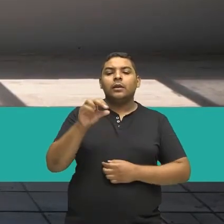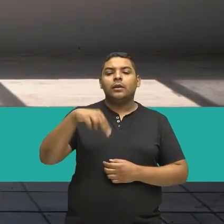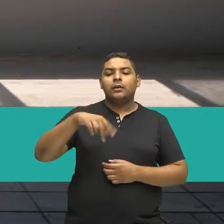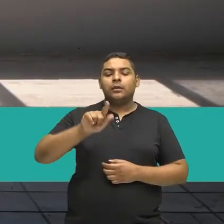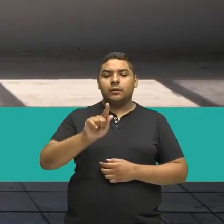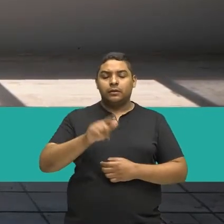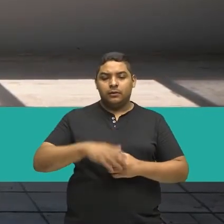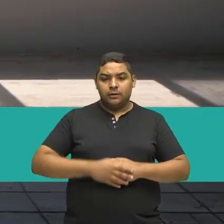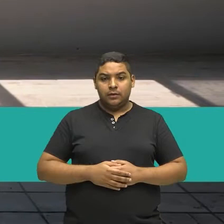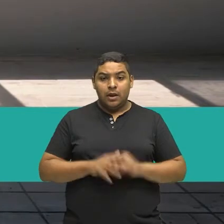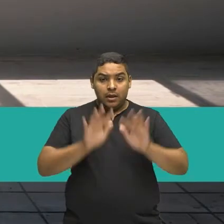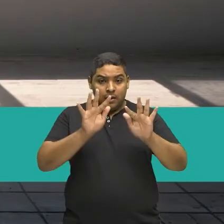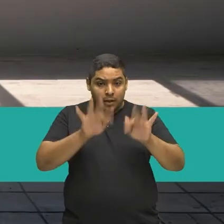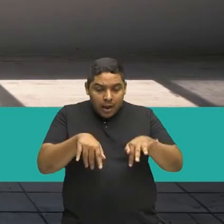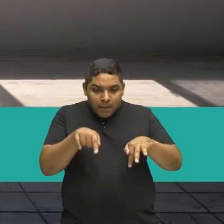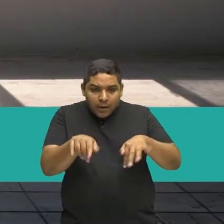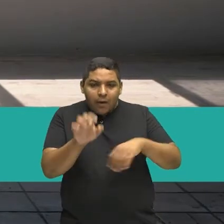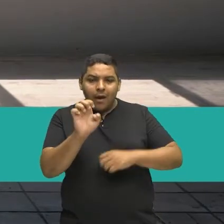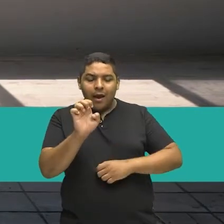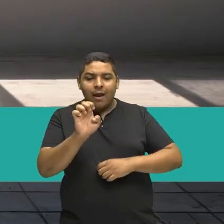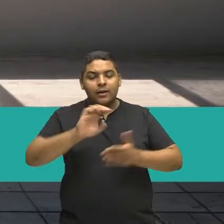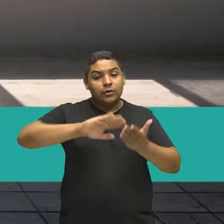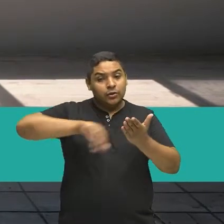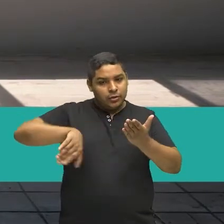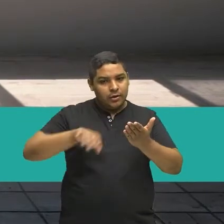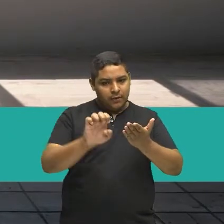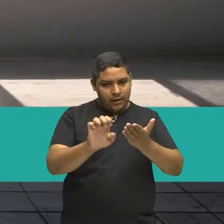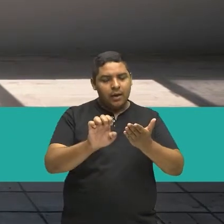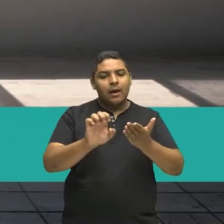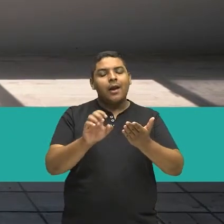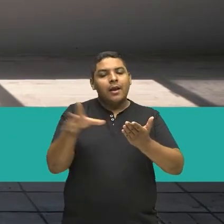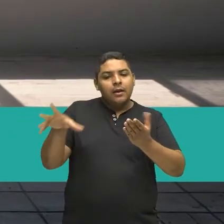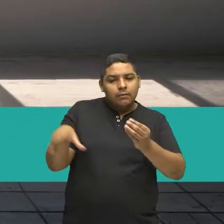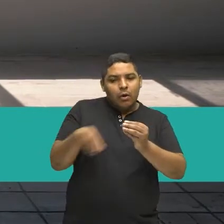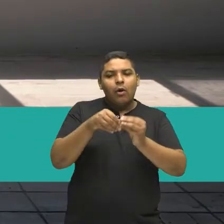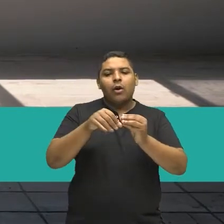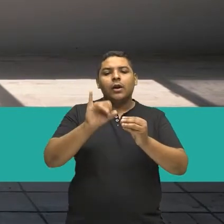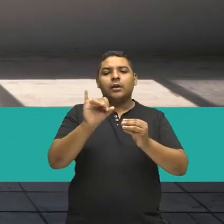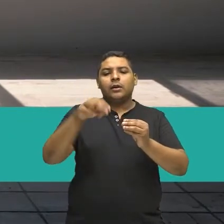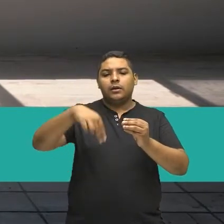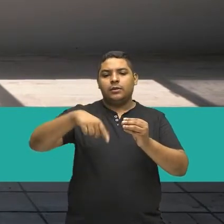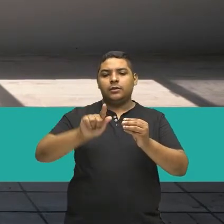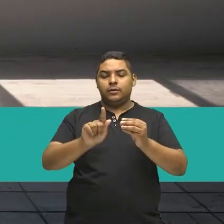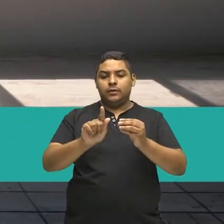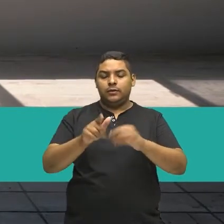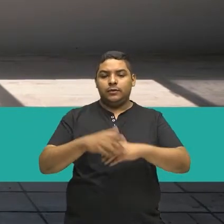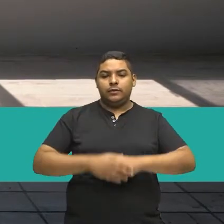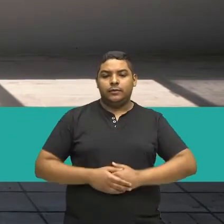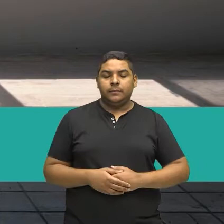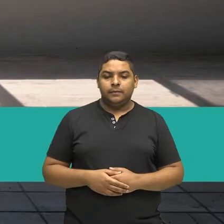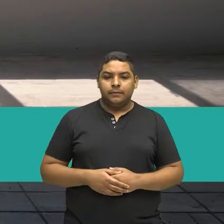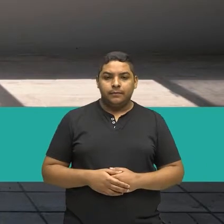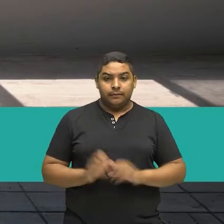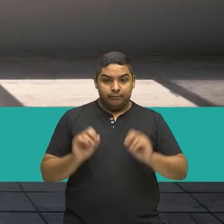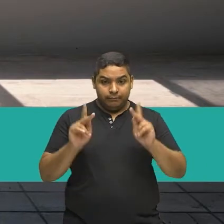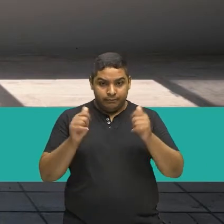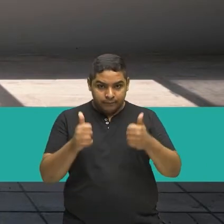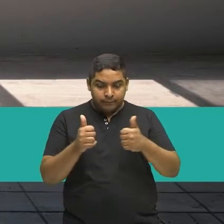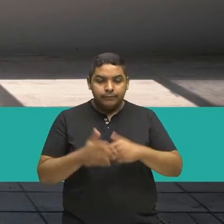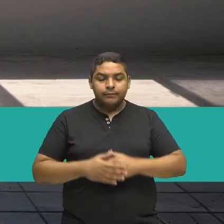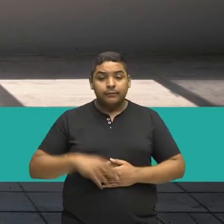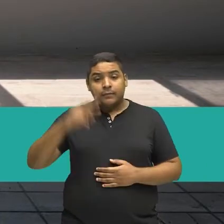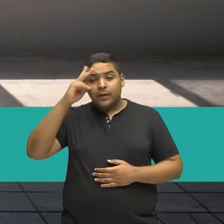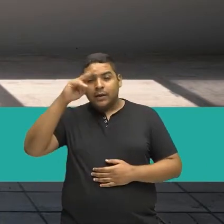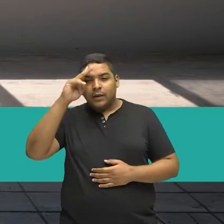E, verbos, você tira o E e acrescenta o ing, dancing. Tudo bem, people? Então, só lembrando,